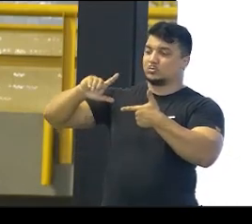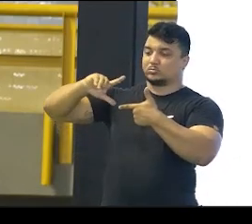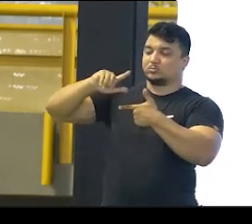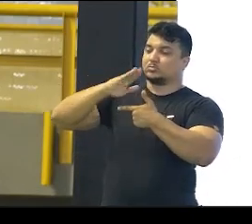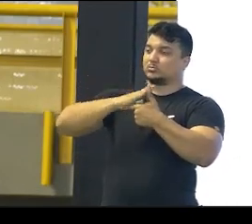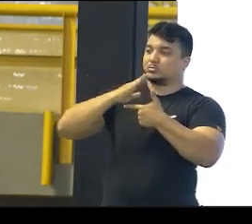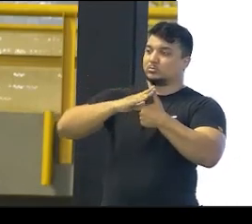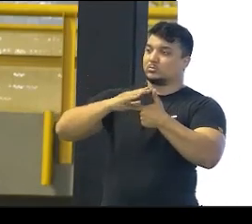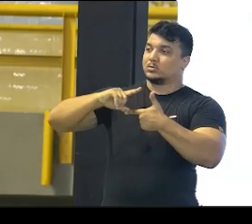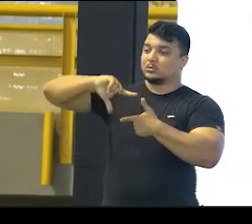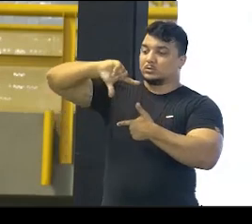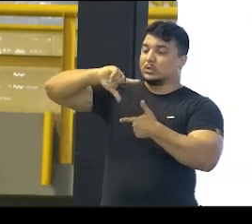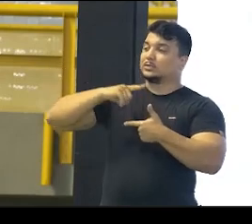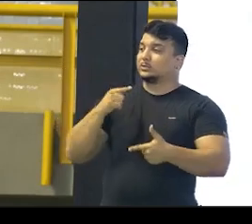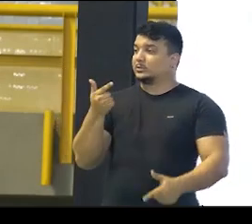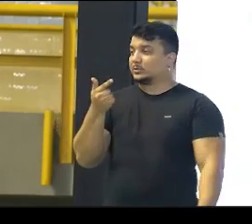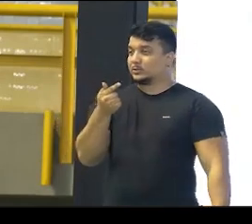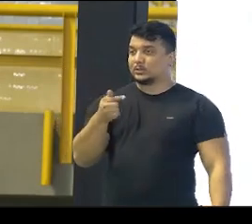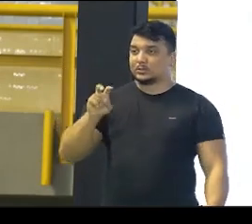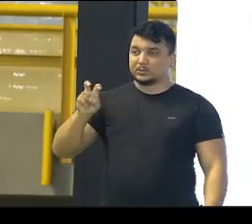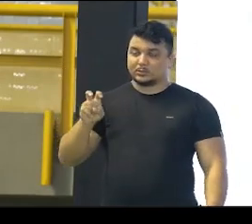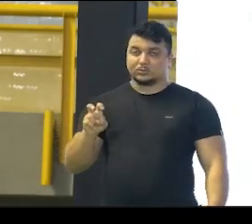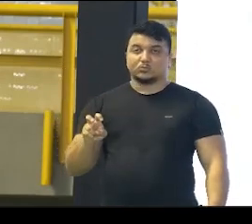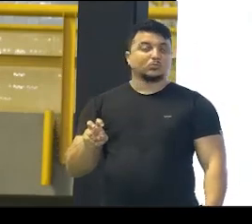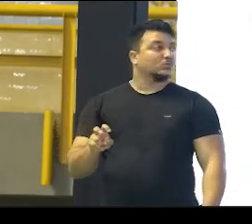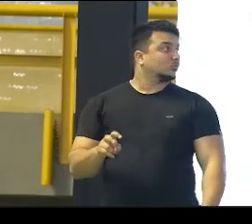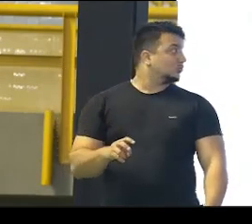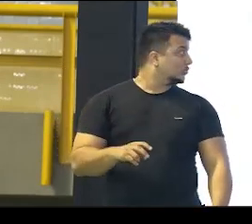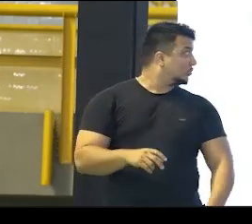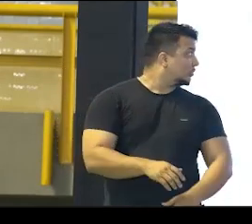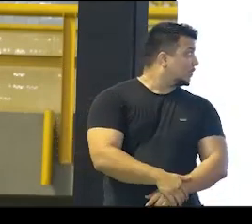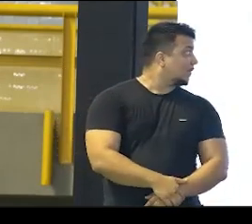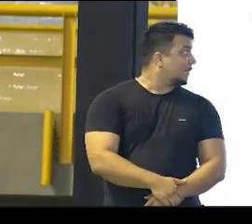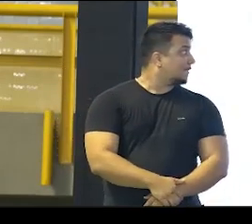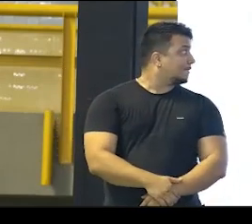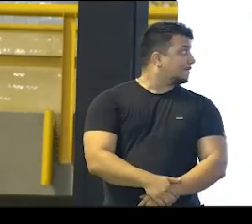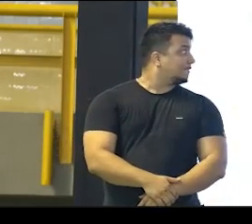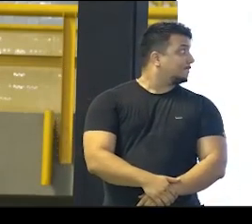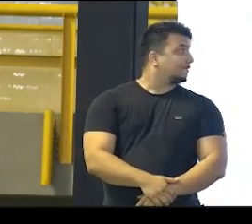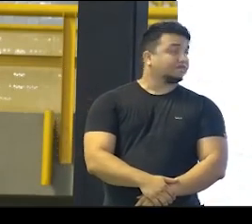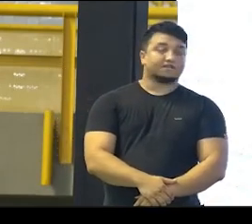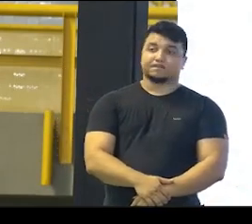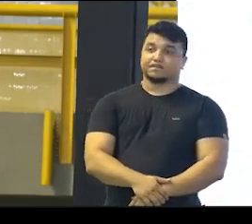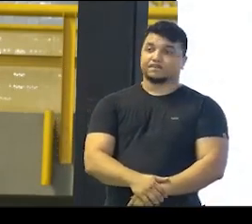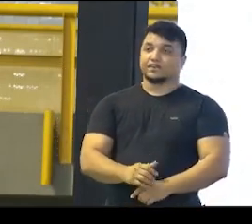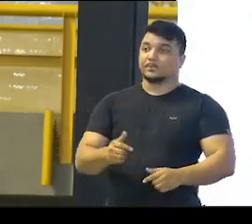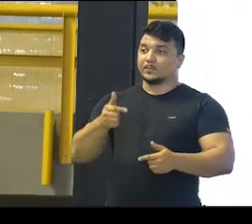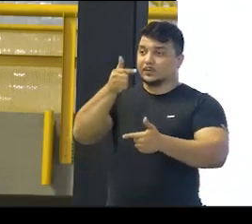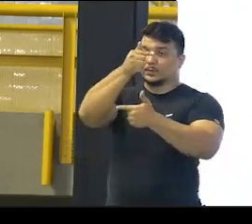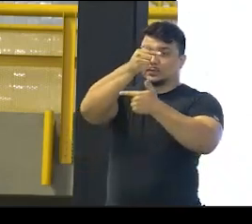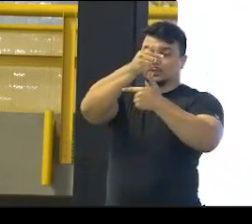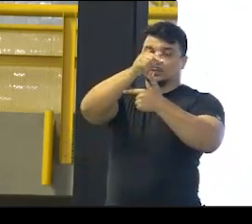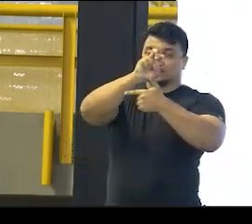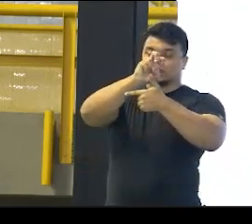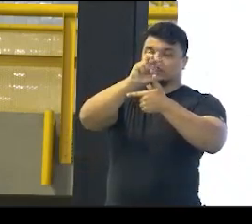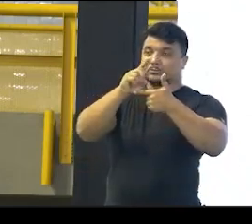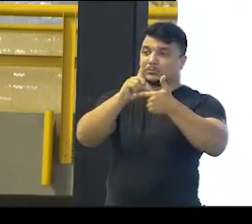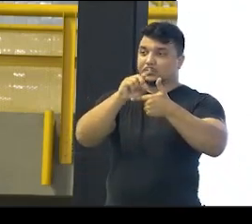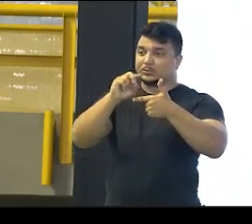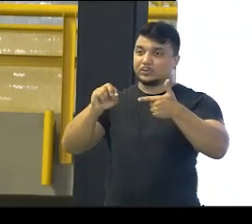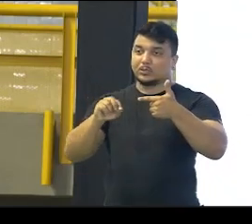mais. 60, 80 e 100. Agora ali, criou-se